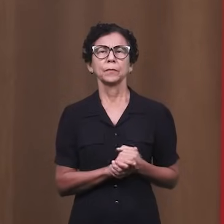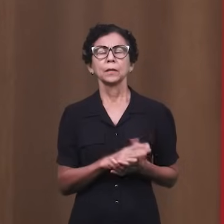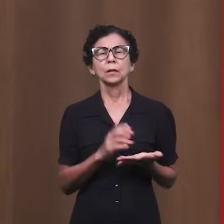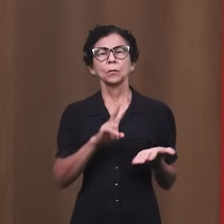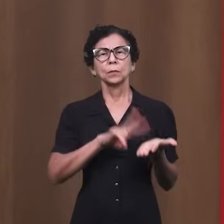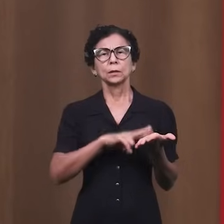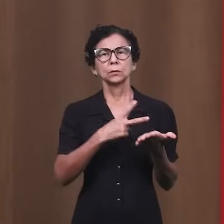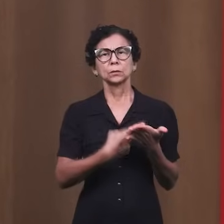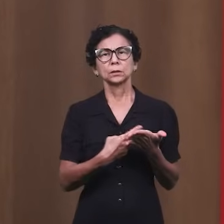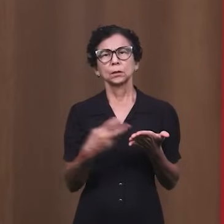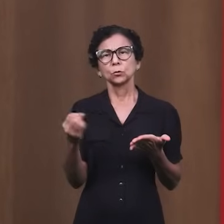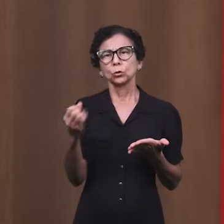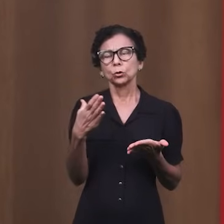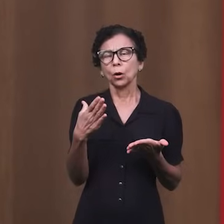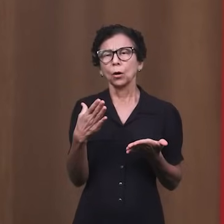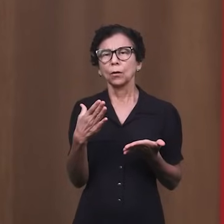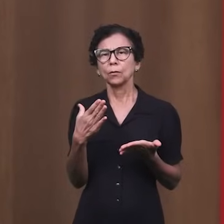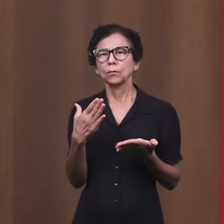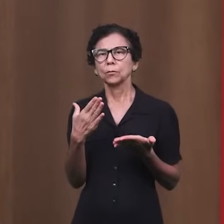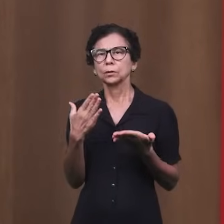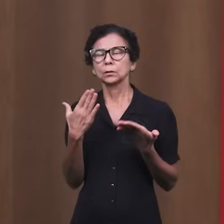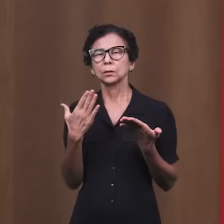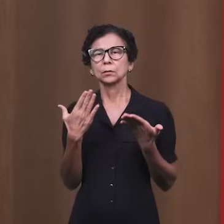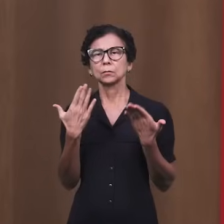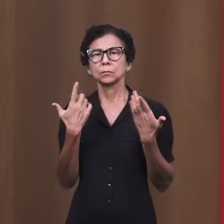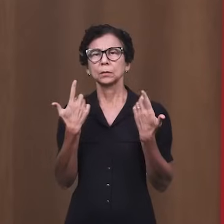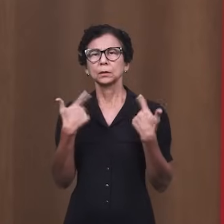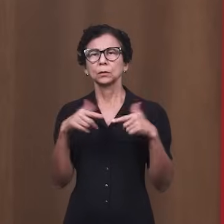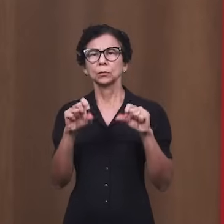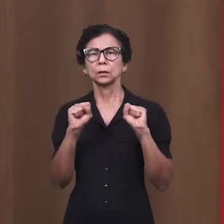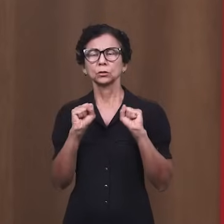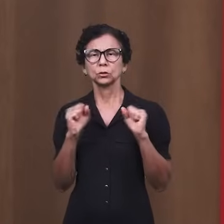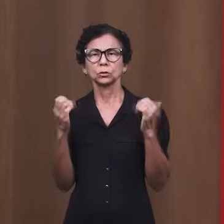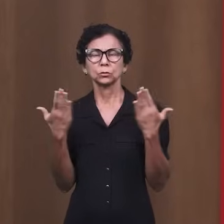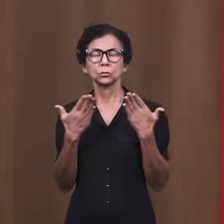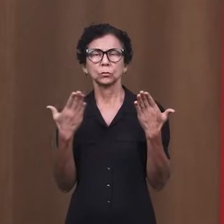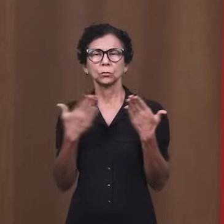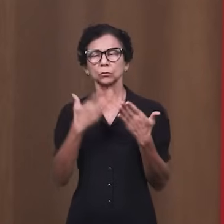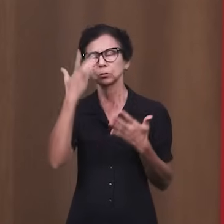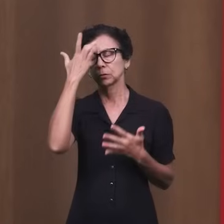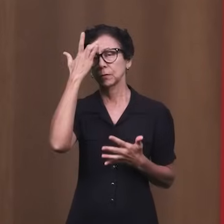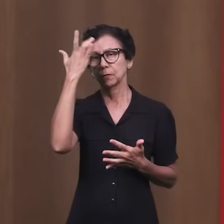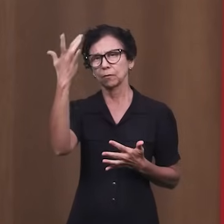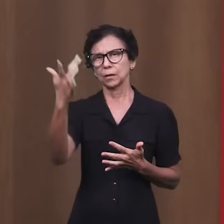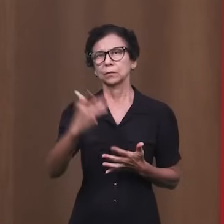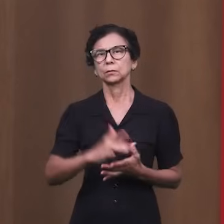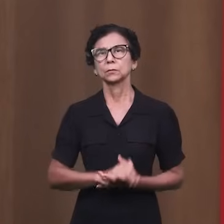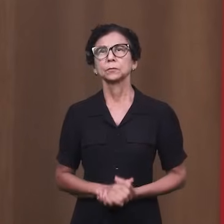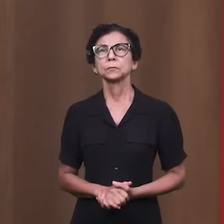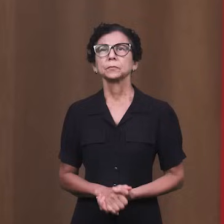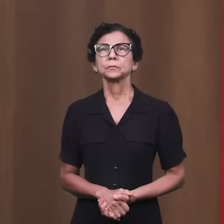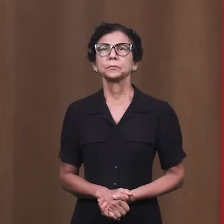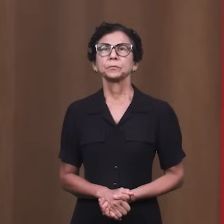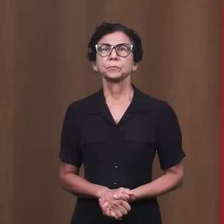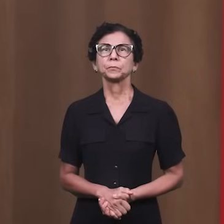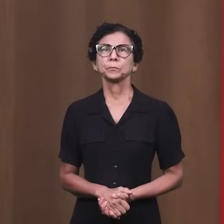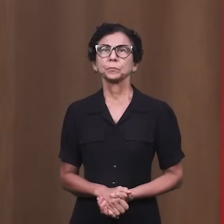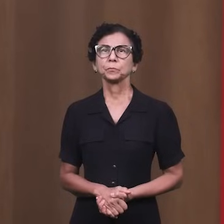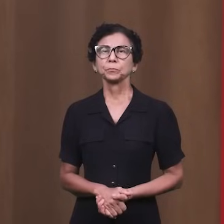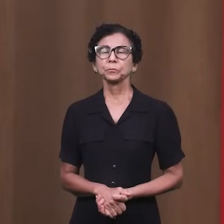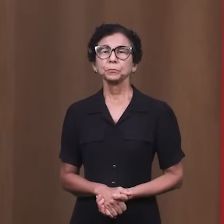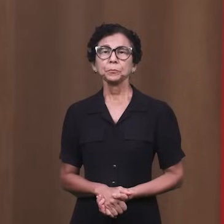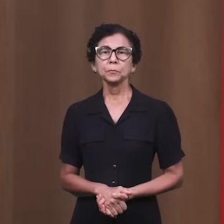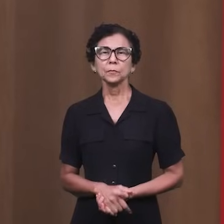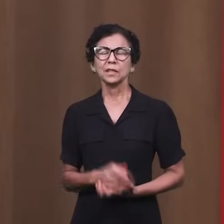ntlh nova tradução na linguagem de hoje que é uma linguagem muito fácil né Eh a gente estranha a